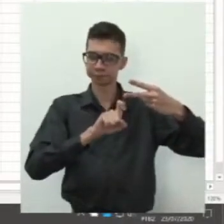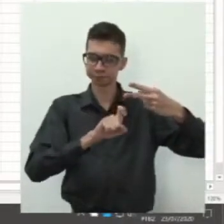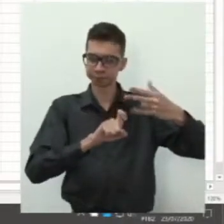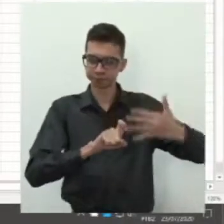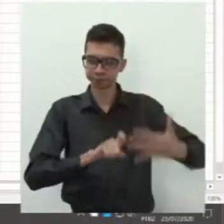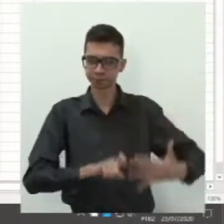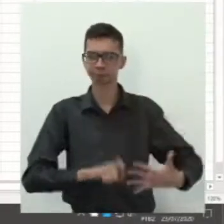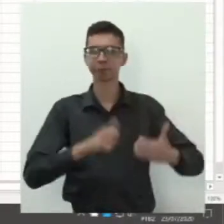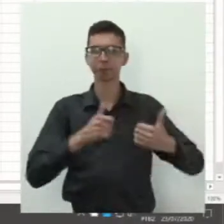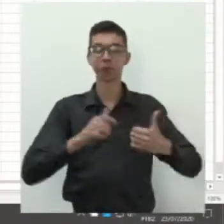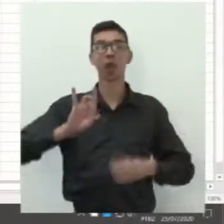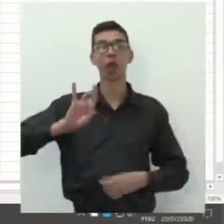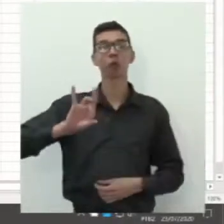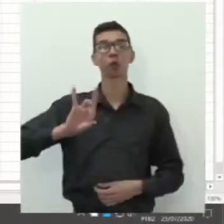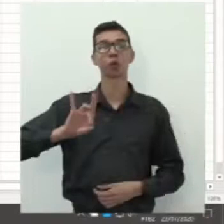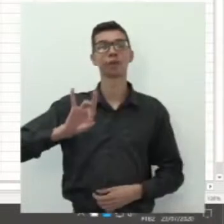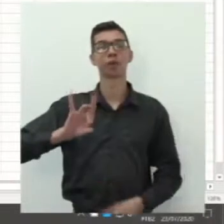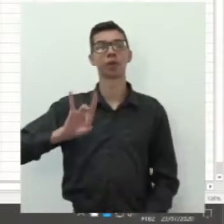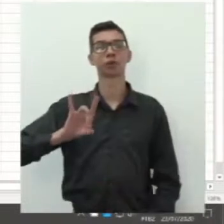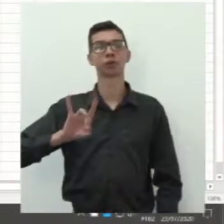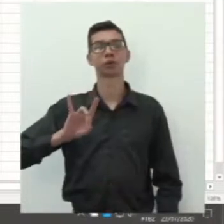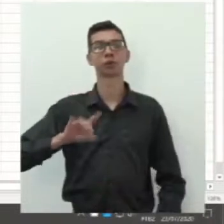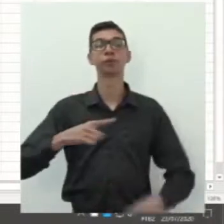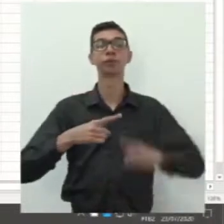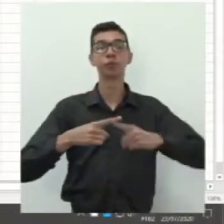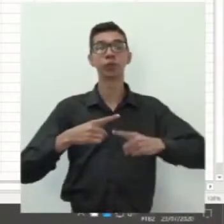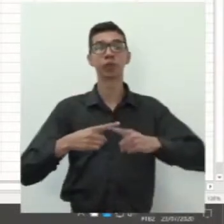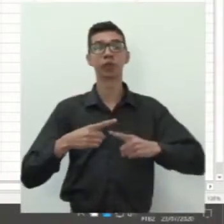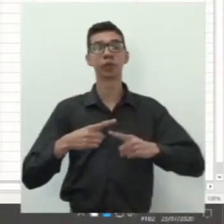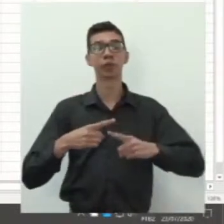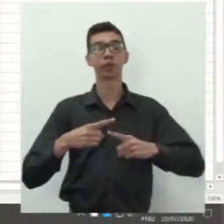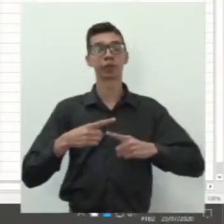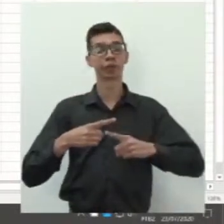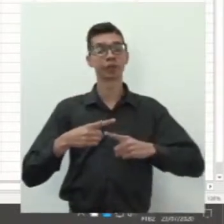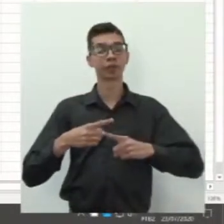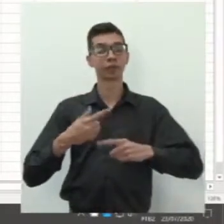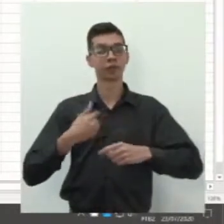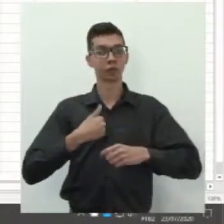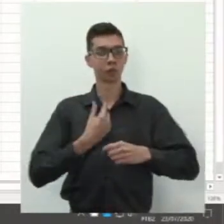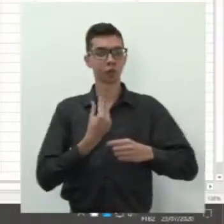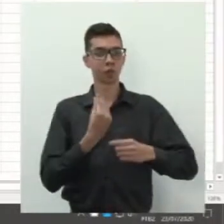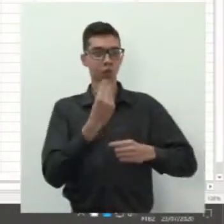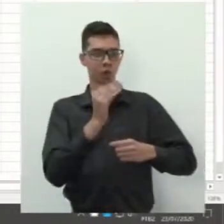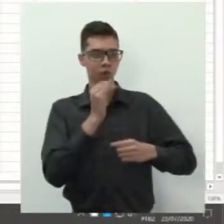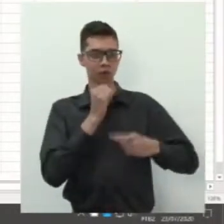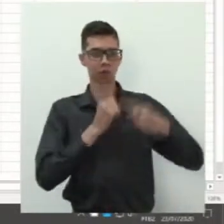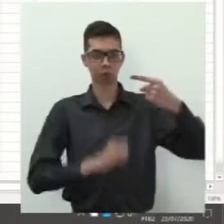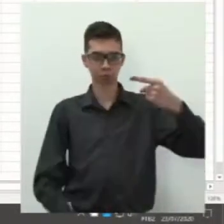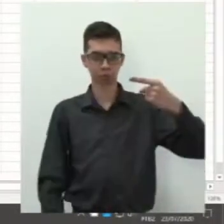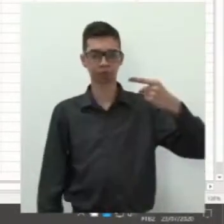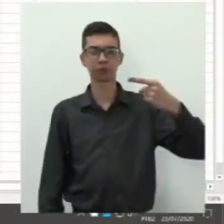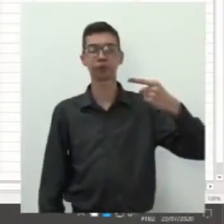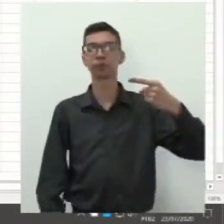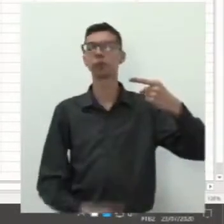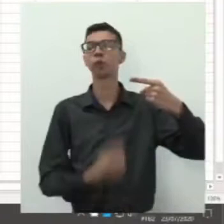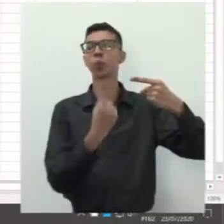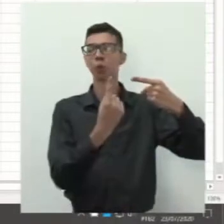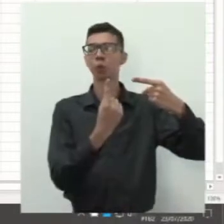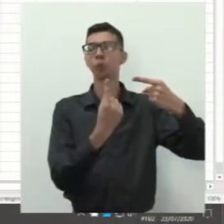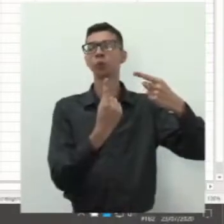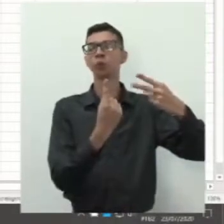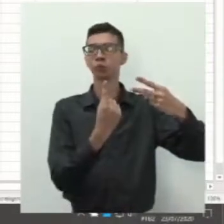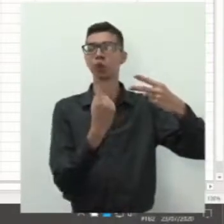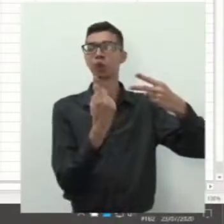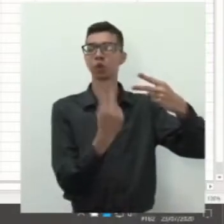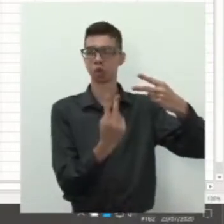automático. Ele observa um padrão, então eu dei um padrão para ele, 1, 2, arrastei, né, selecionei